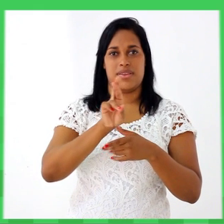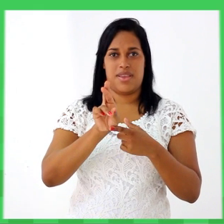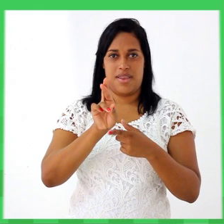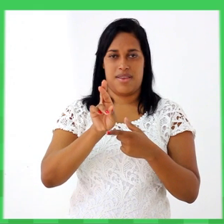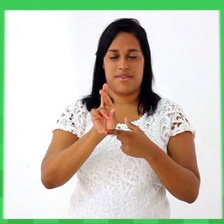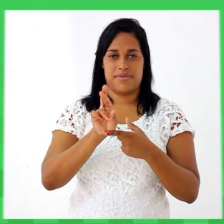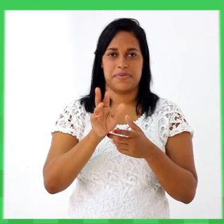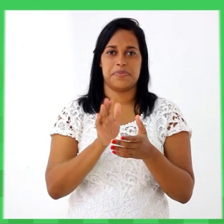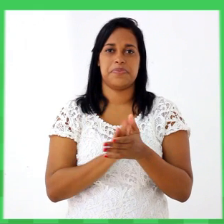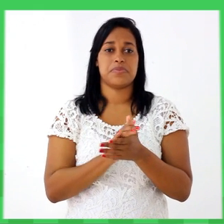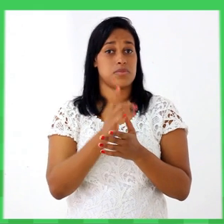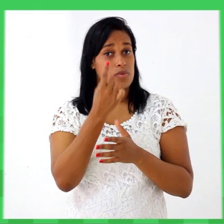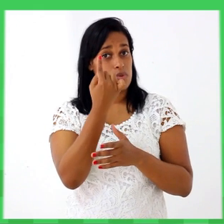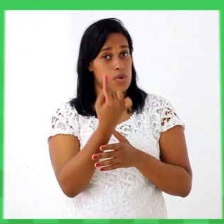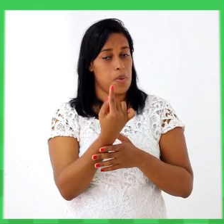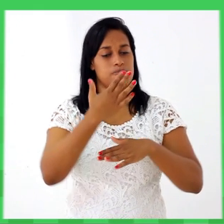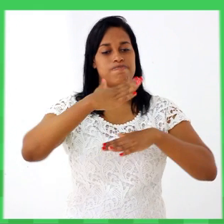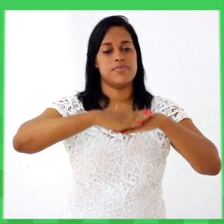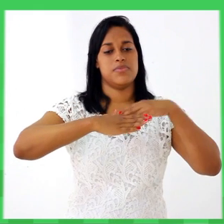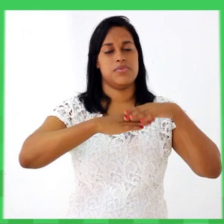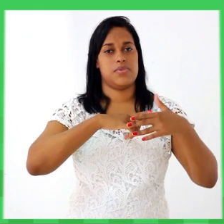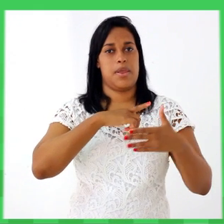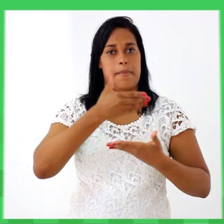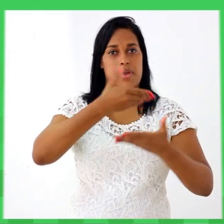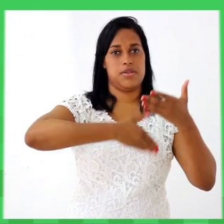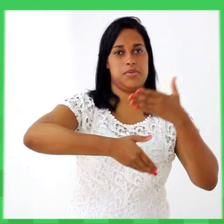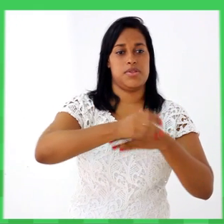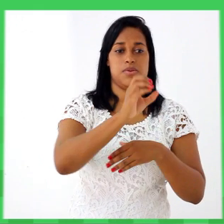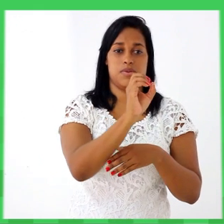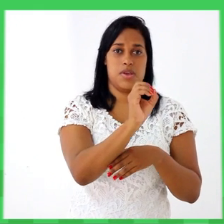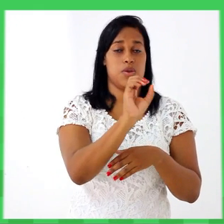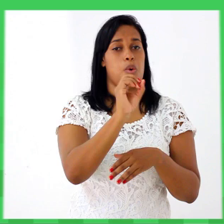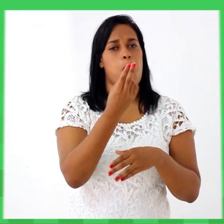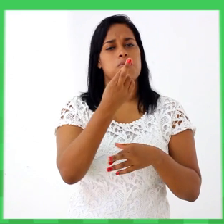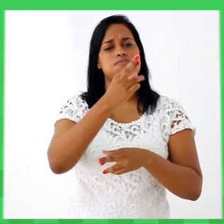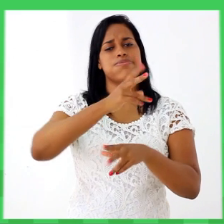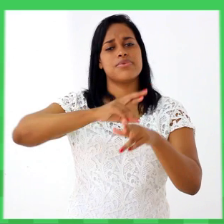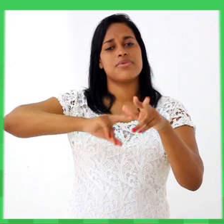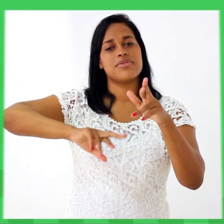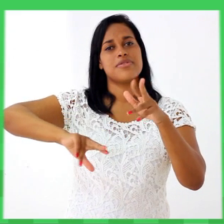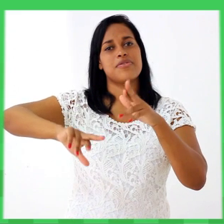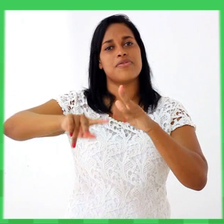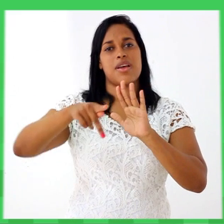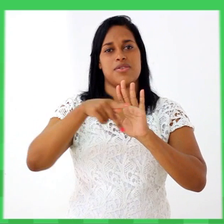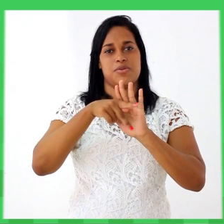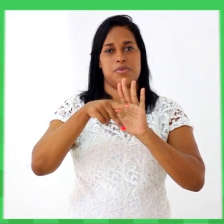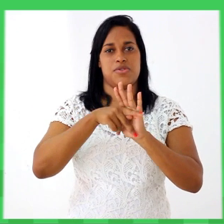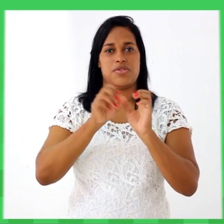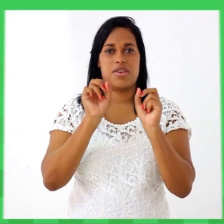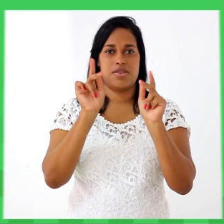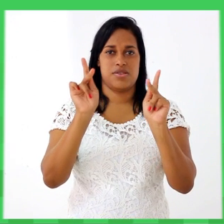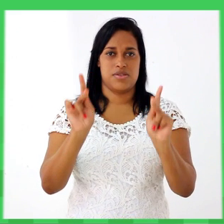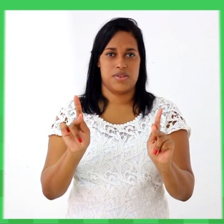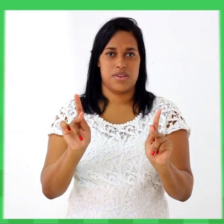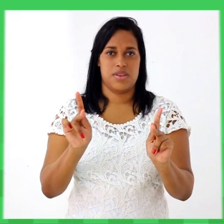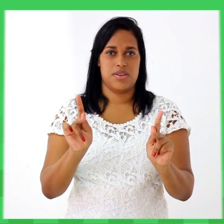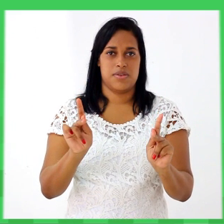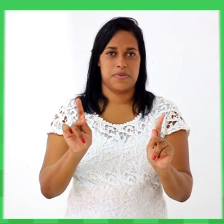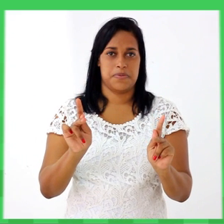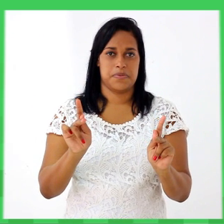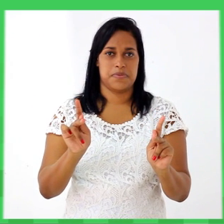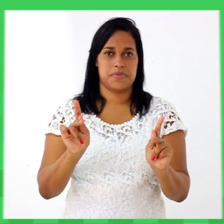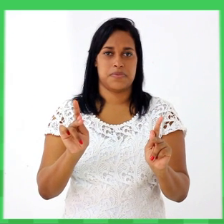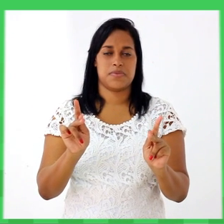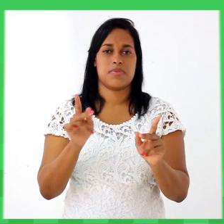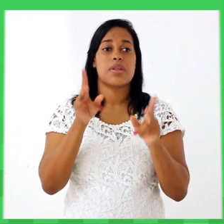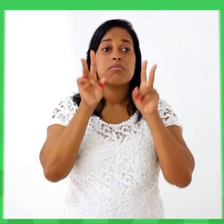o empregados pode ter participação em 0 ou em vários projetos. Ok. Então, agora a gente vai para o lado de projetos, agora